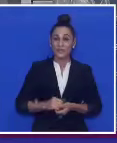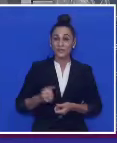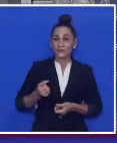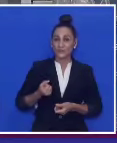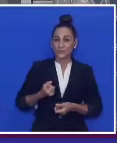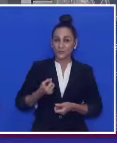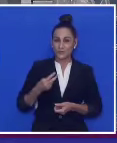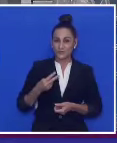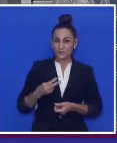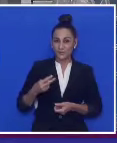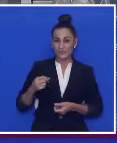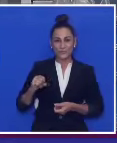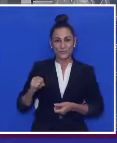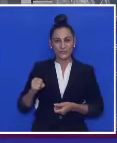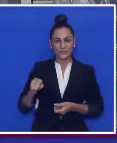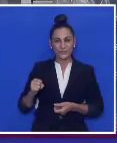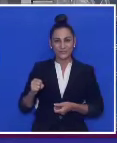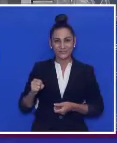28.